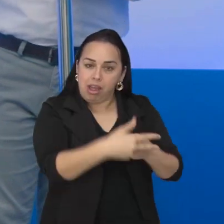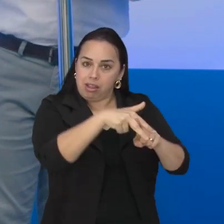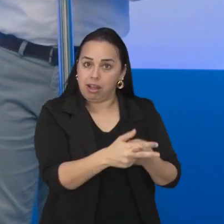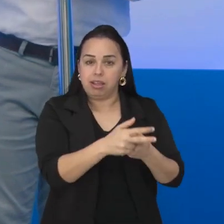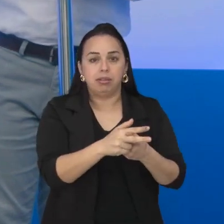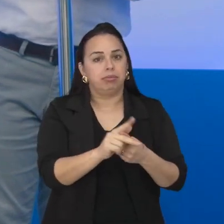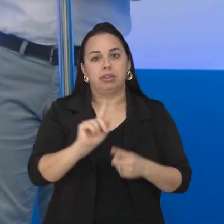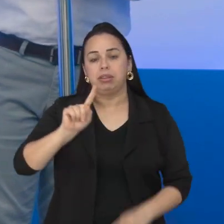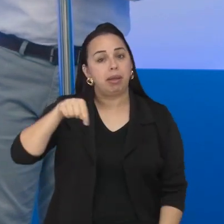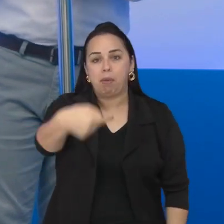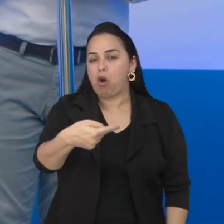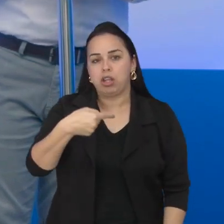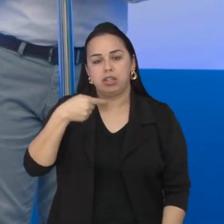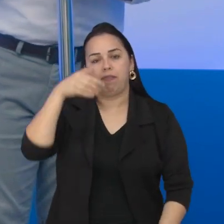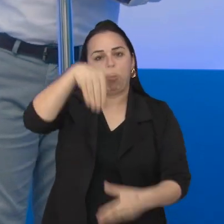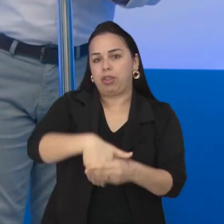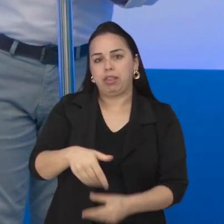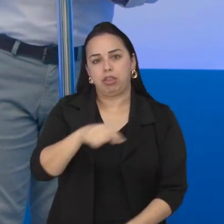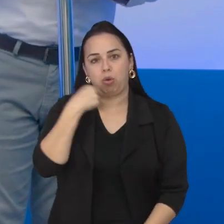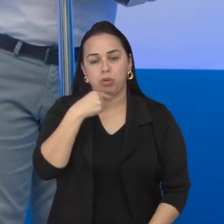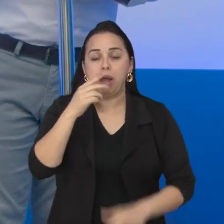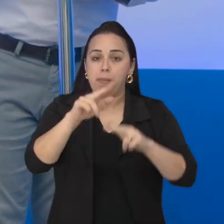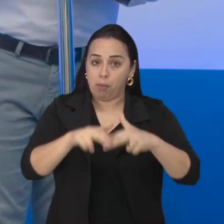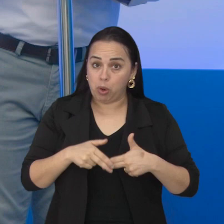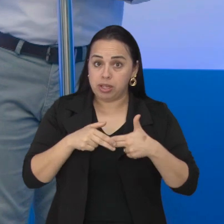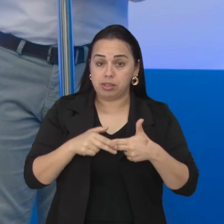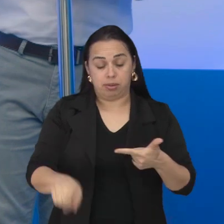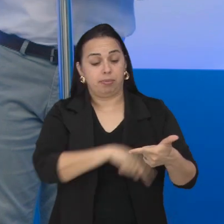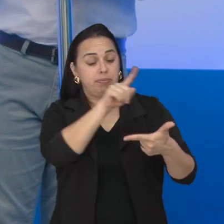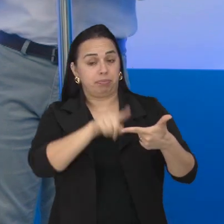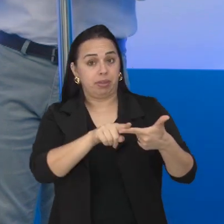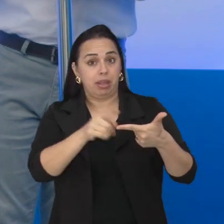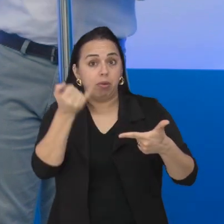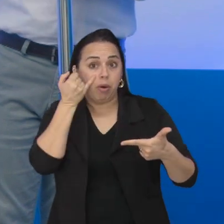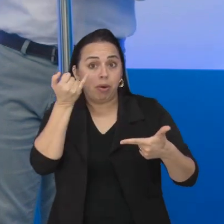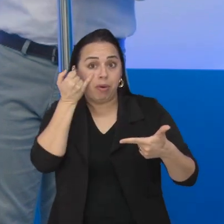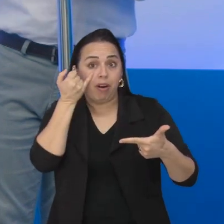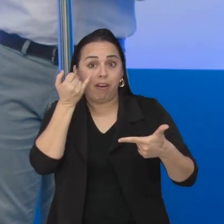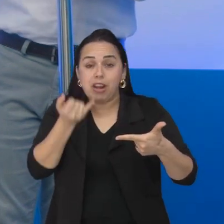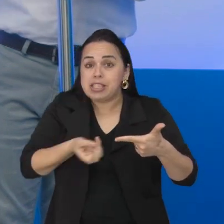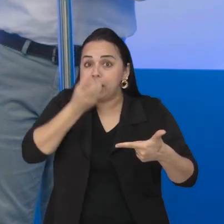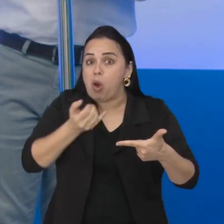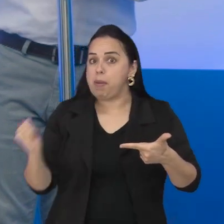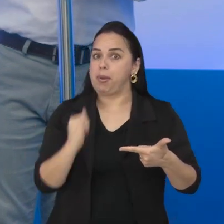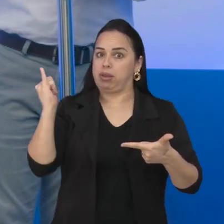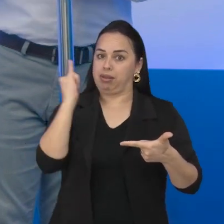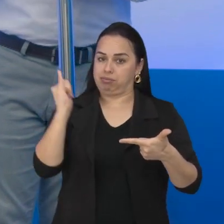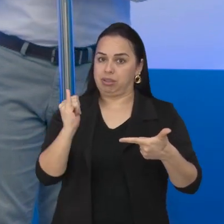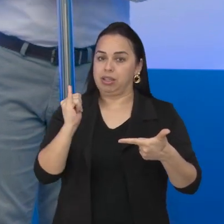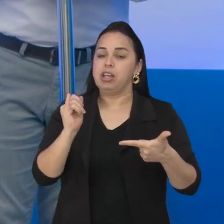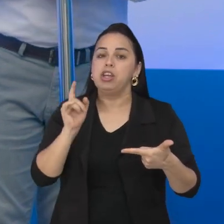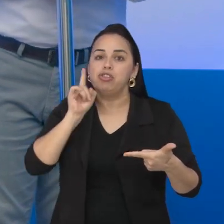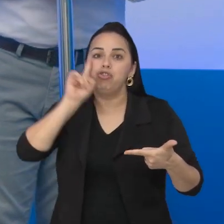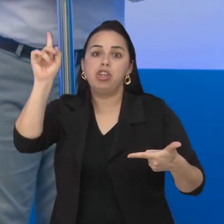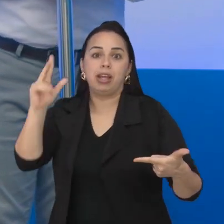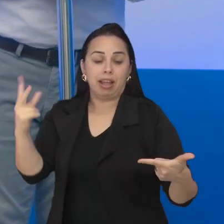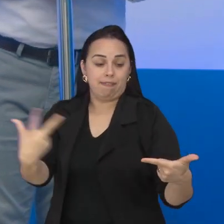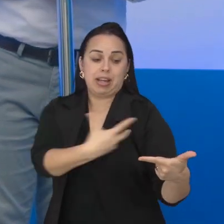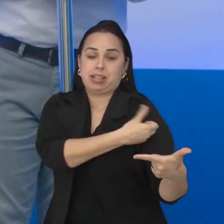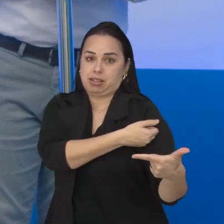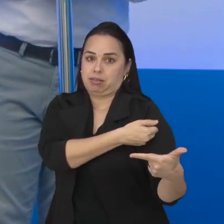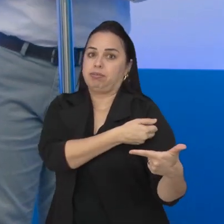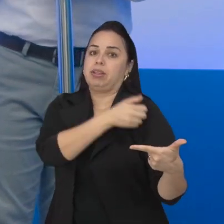vai conseguir votar nas eleições. Do recado, a gente vai para um alerta, e alerta de saúde pública. Mesmo após dia D,